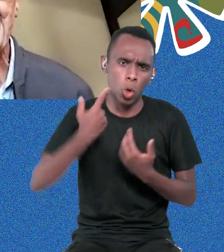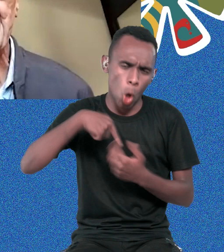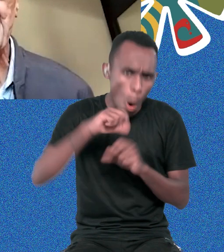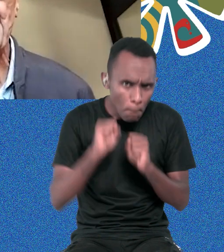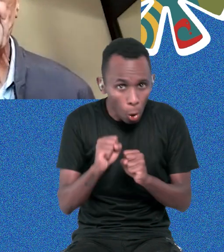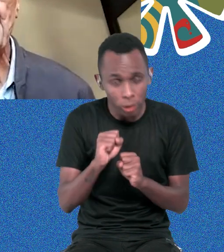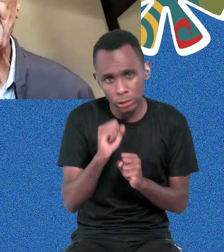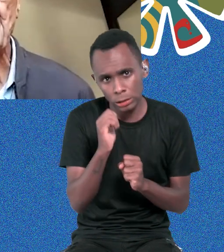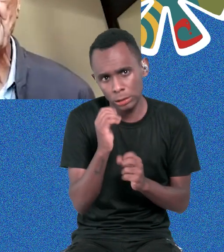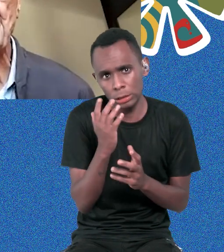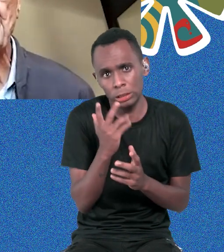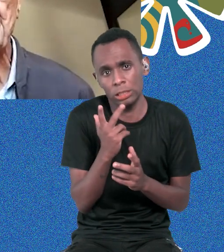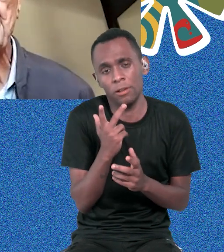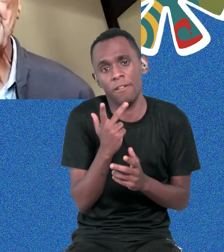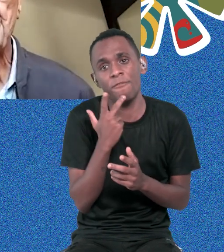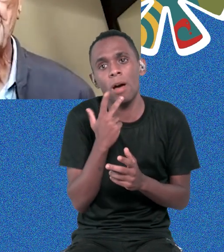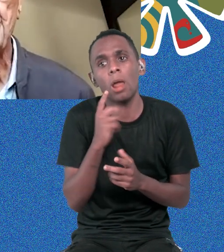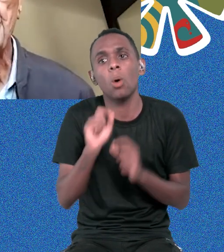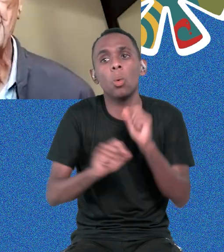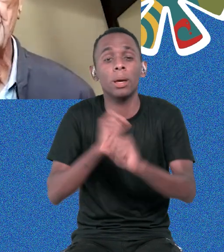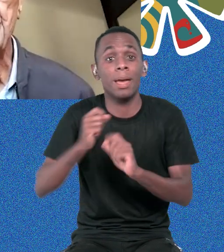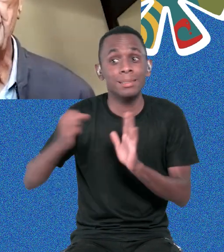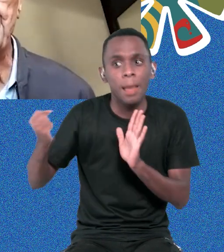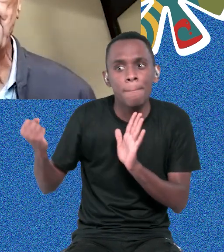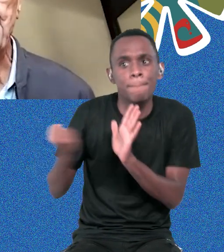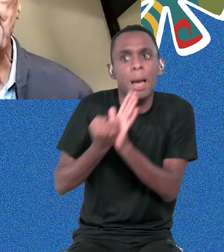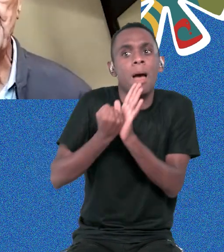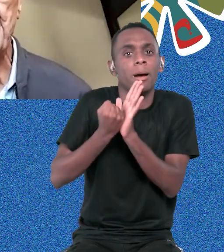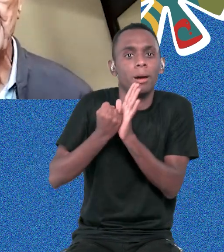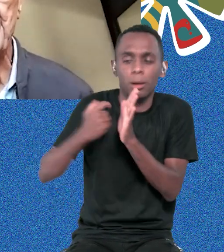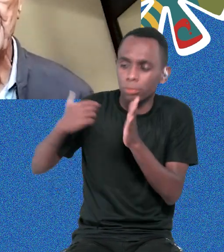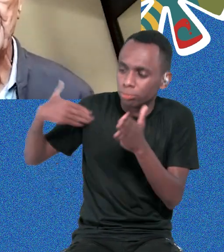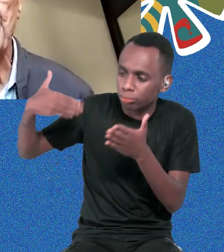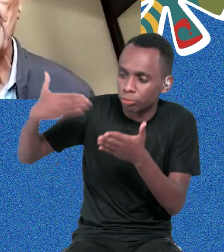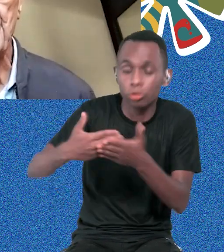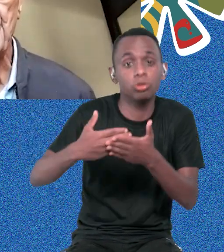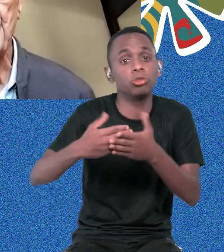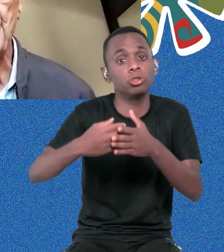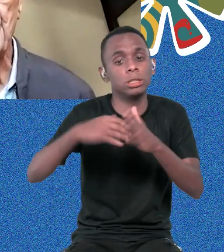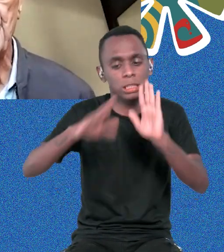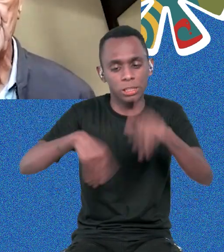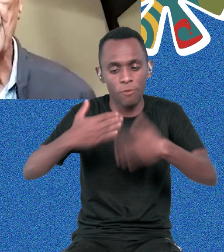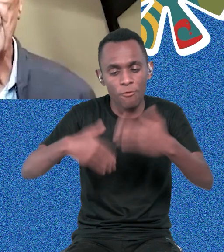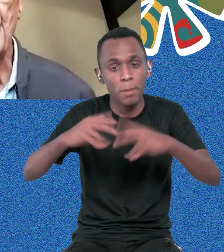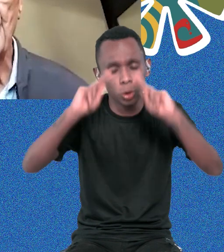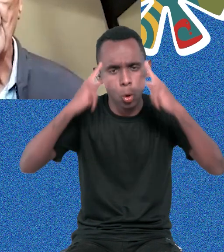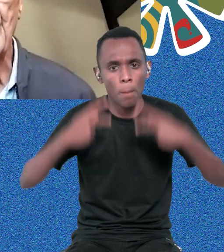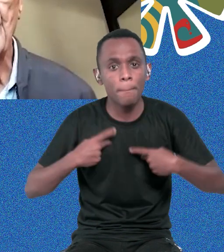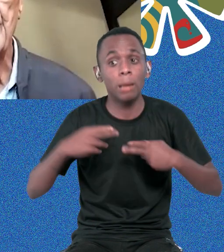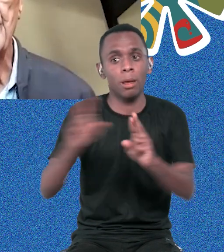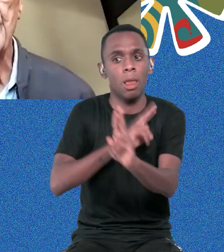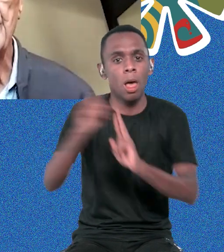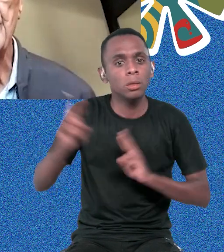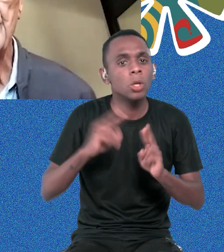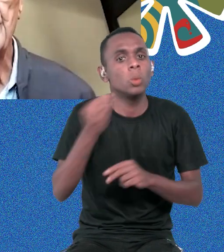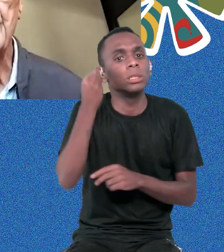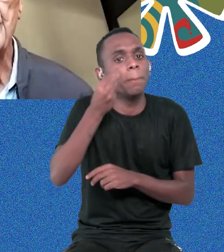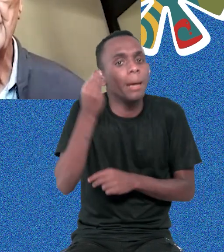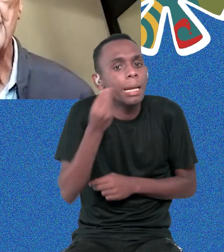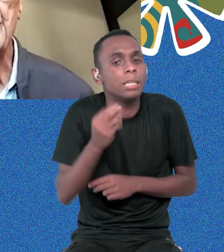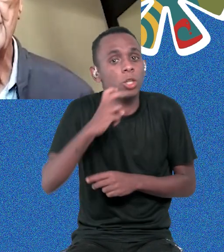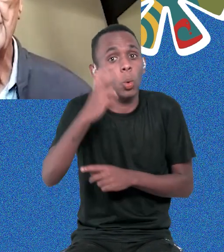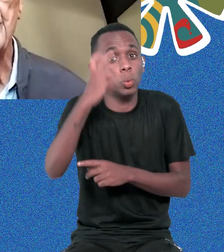então considerar que as matrizes de formação humana relacionadas às